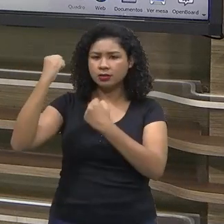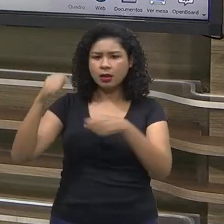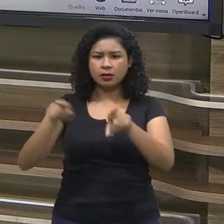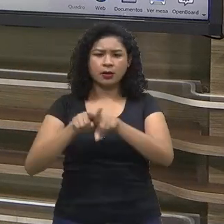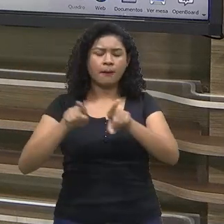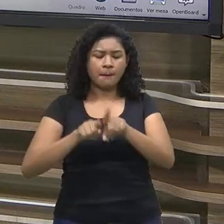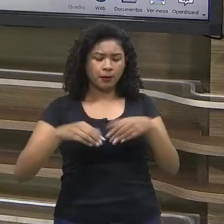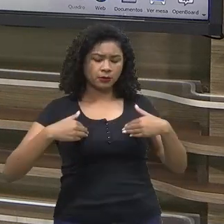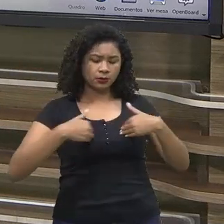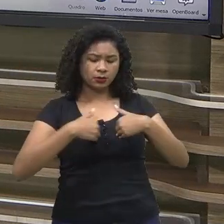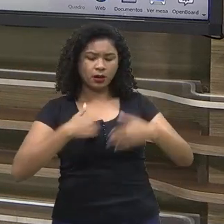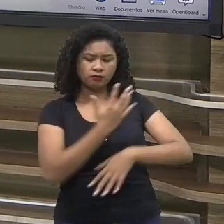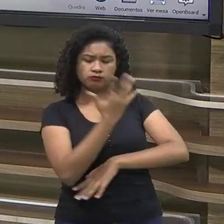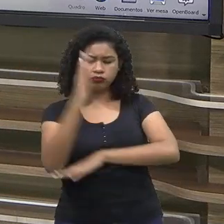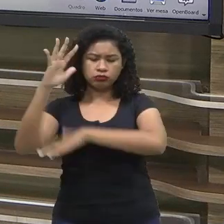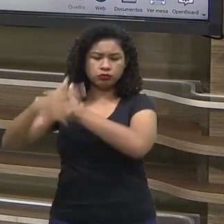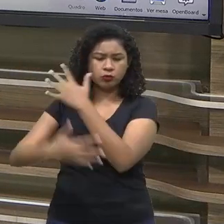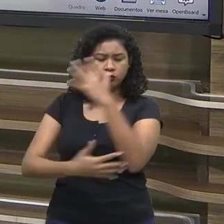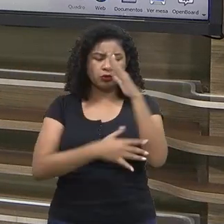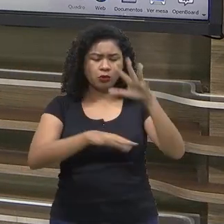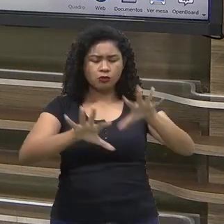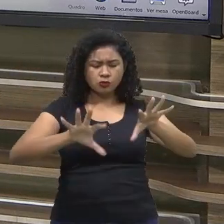da selva, e eles possam então